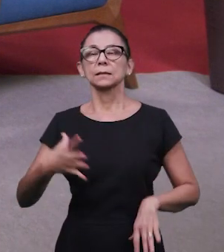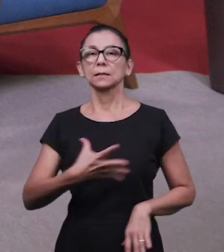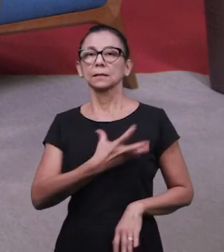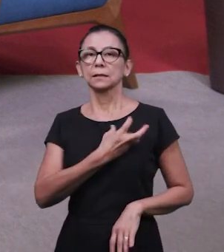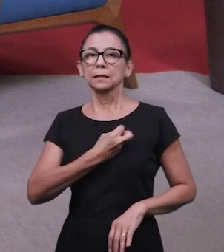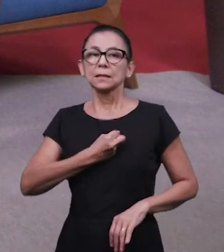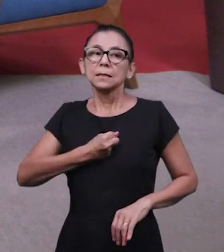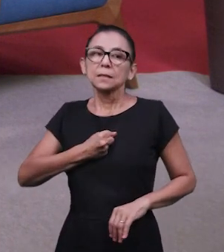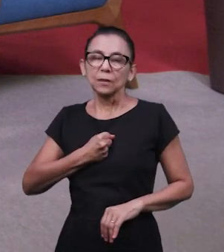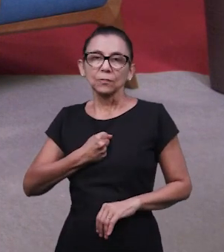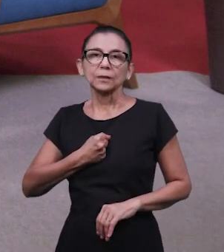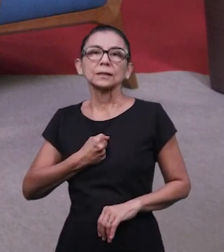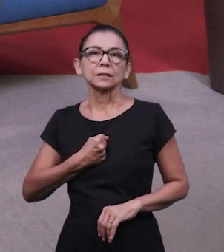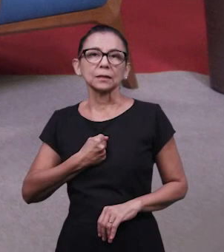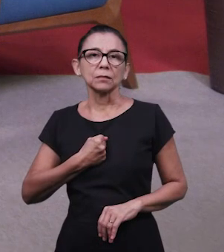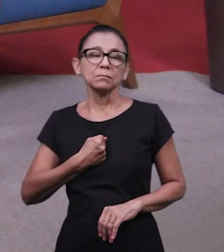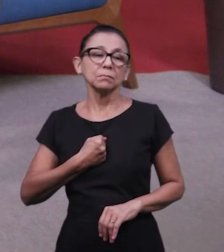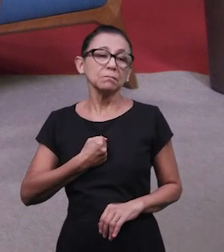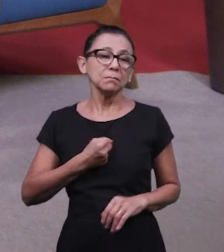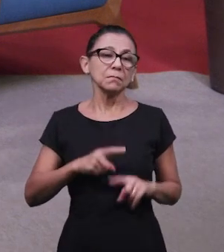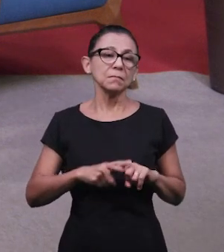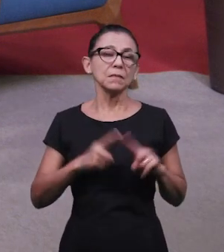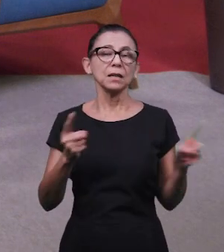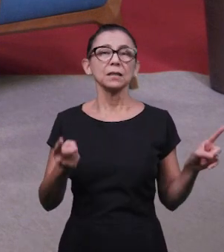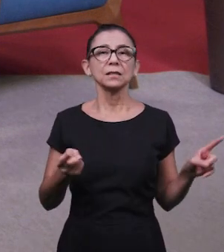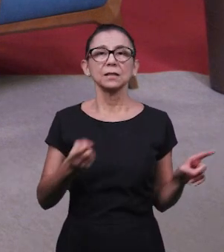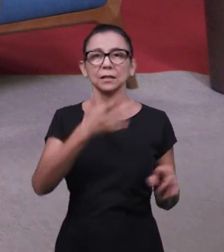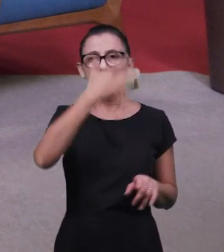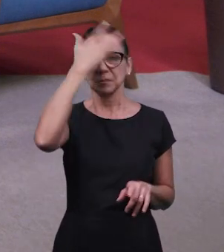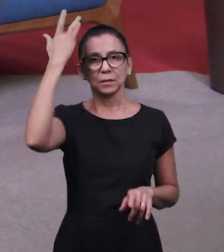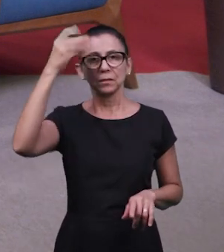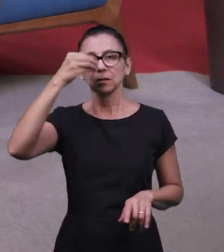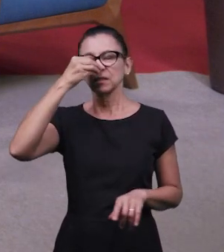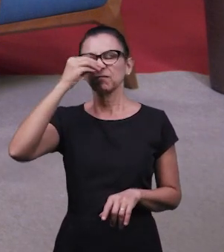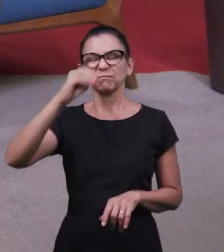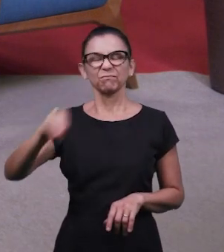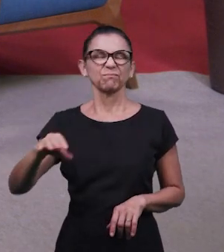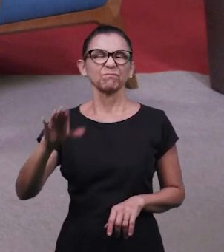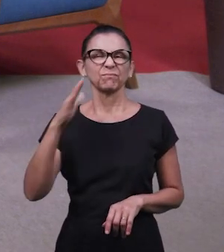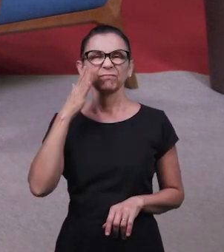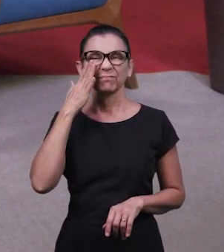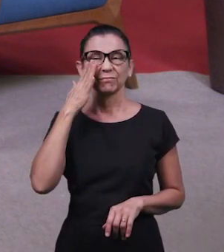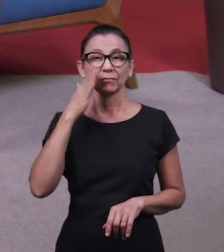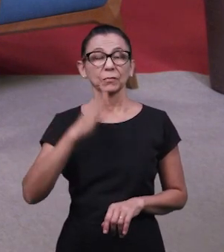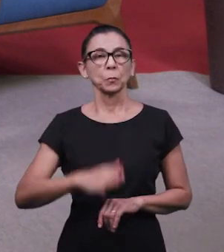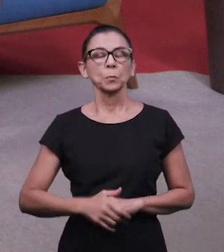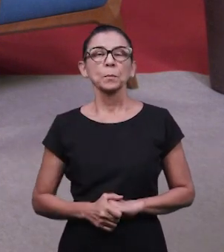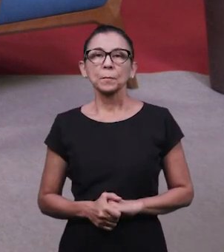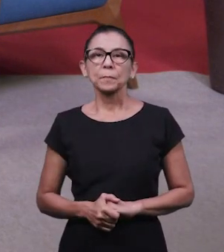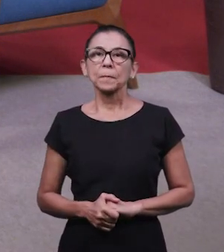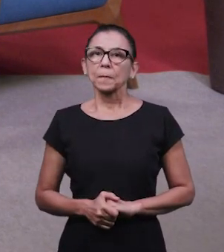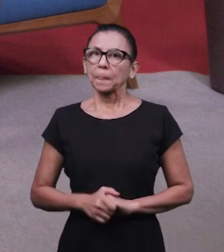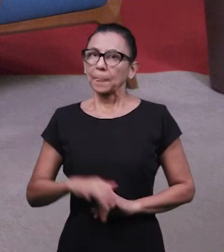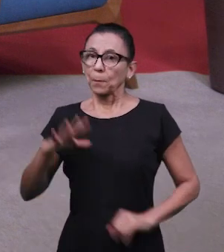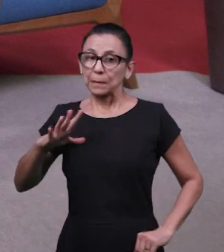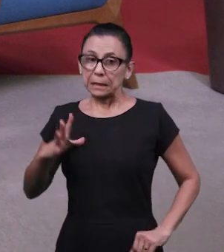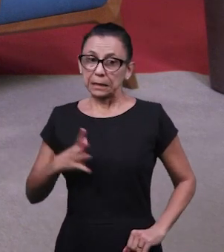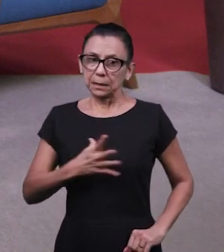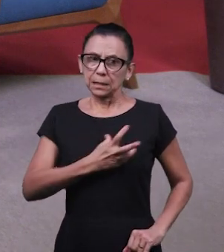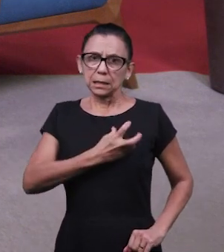seguro, é a força, essa fortaleza que nós temos. Louvado seja o A Senhor. salvação que a